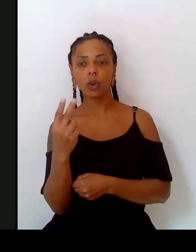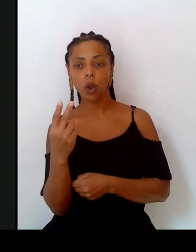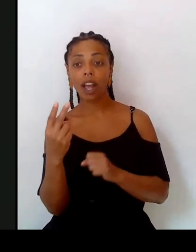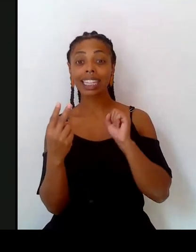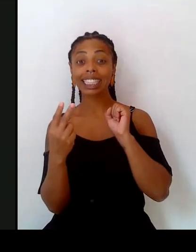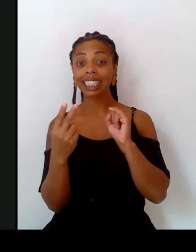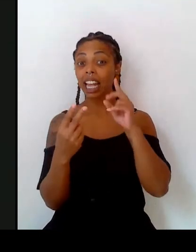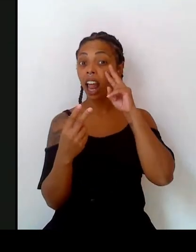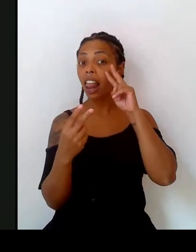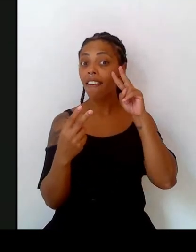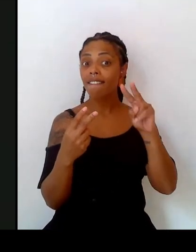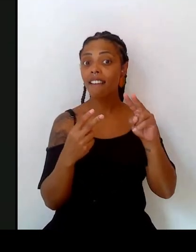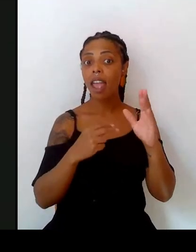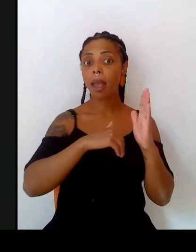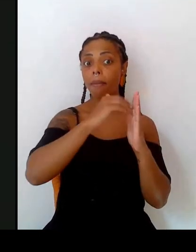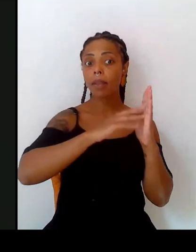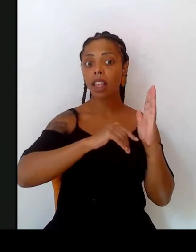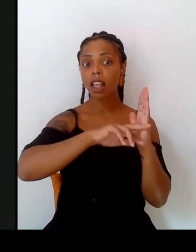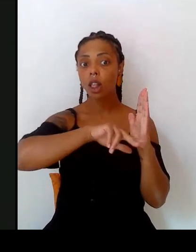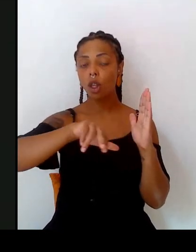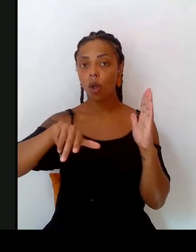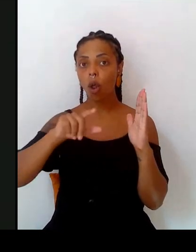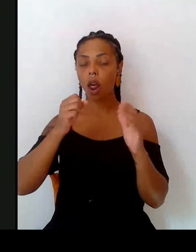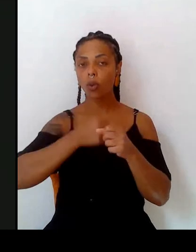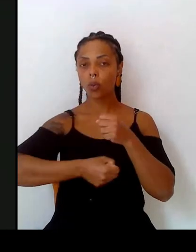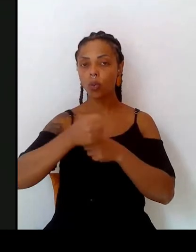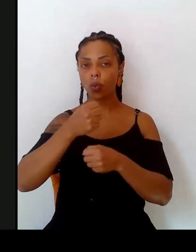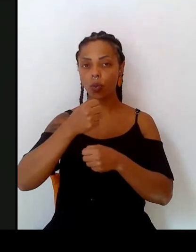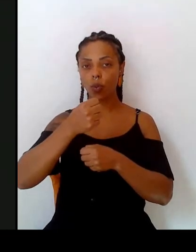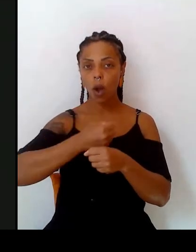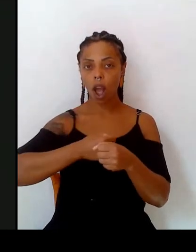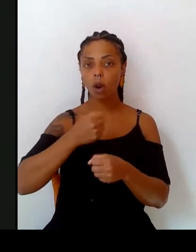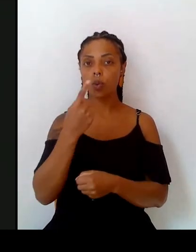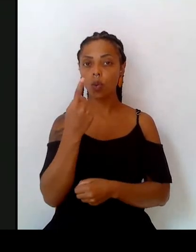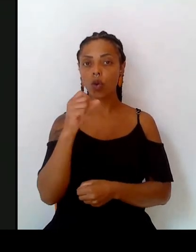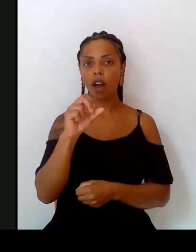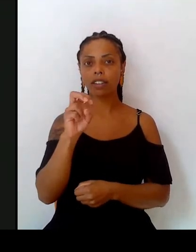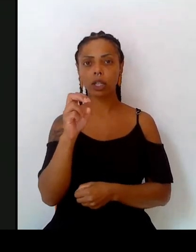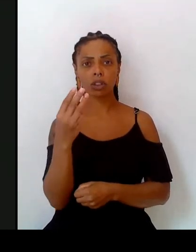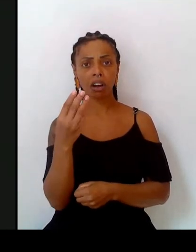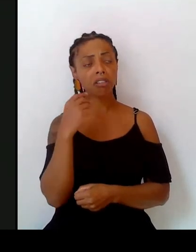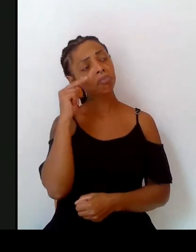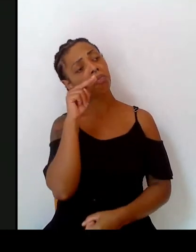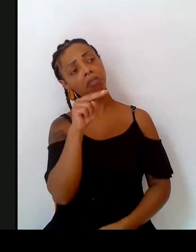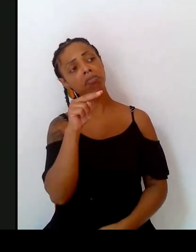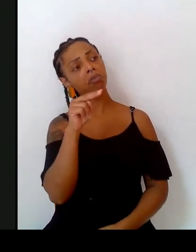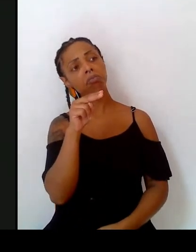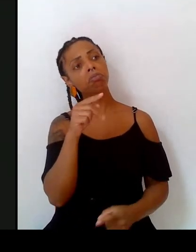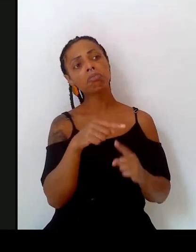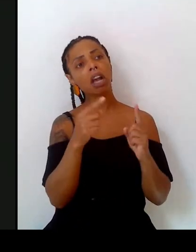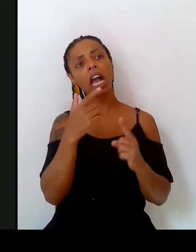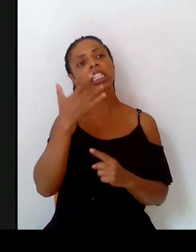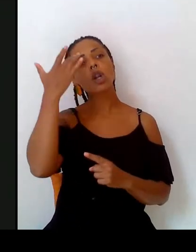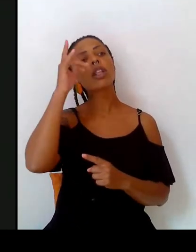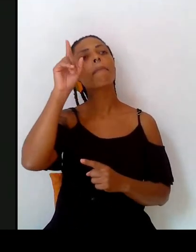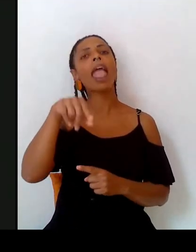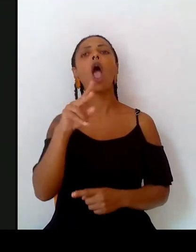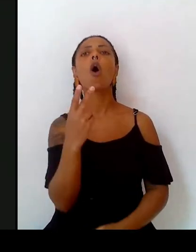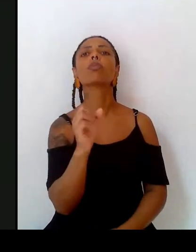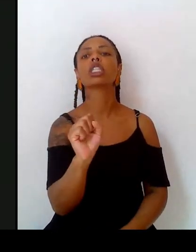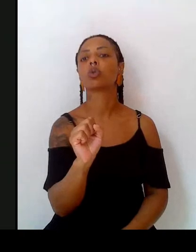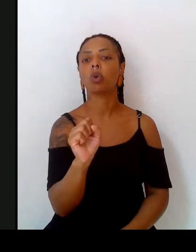essas pinturas em 1953 ele não teria identificado isso como homossexual